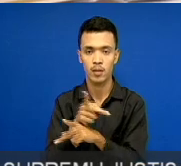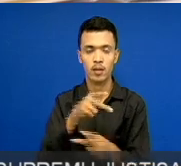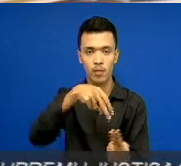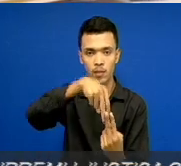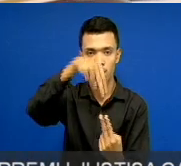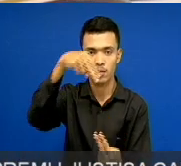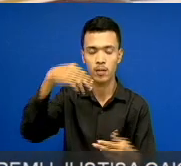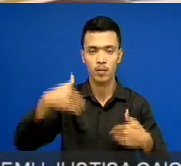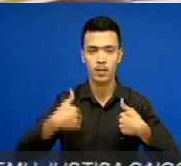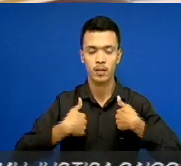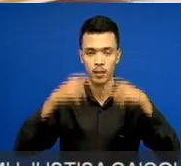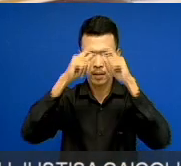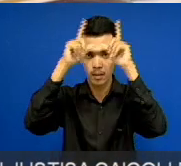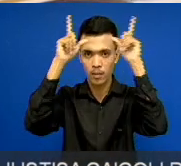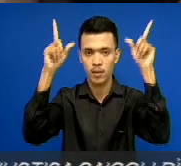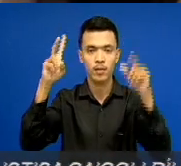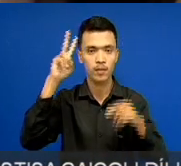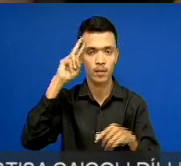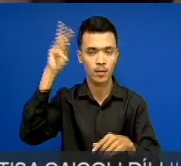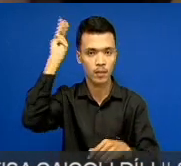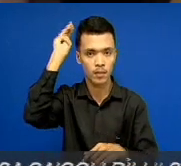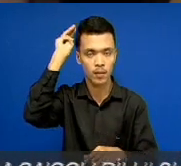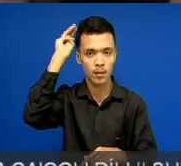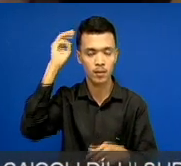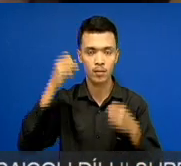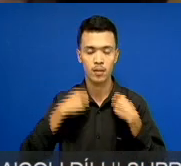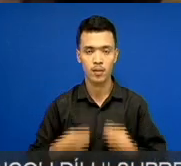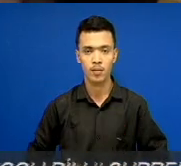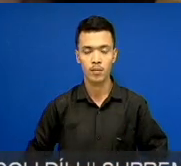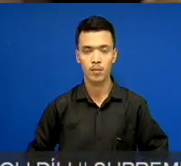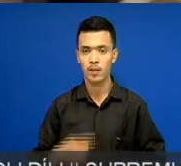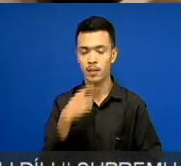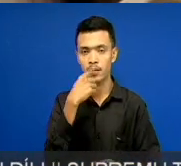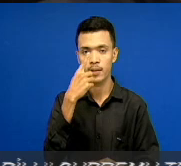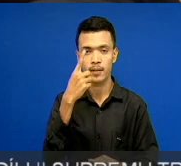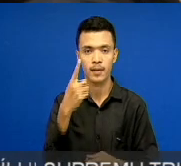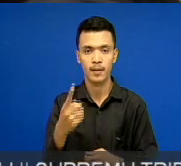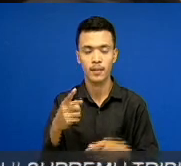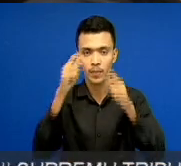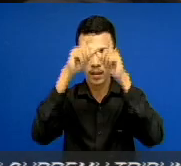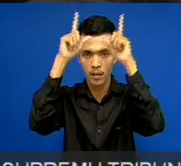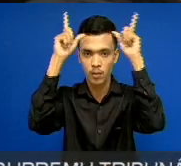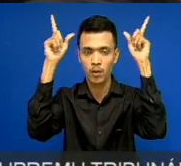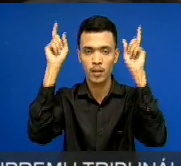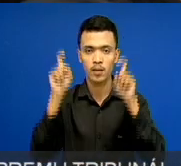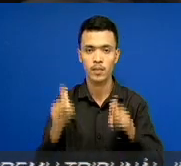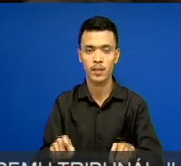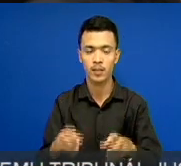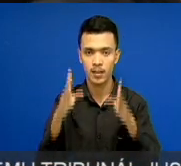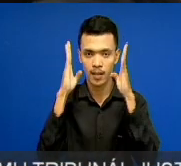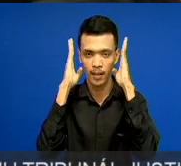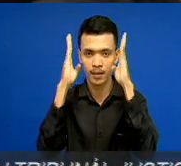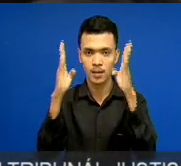Timor-Leste. Vice-ministro Saúde, Flávio Brandão Mendes de Araújo, atetem. Timor-Leste precisa tomar